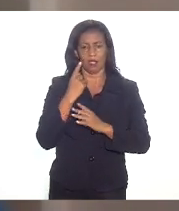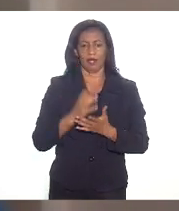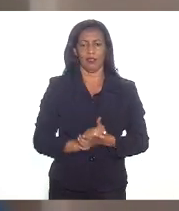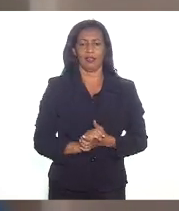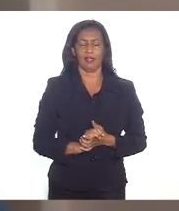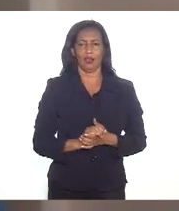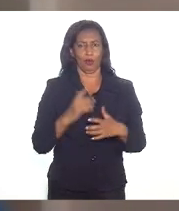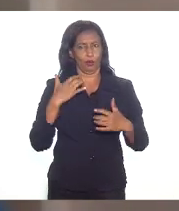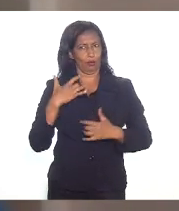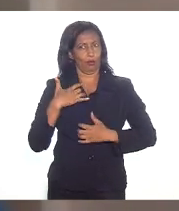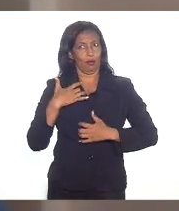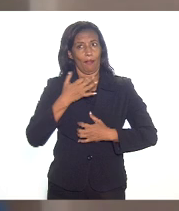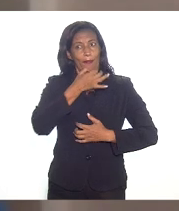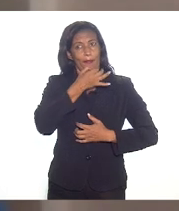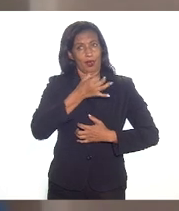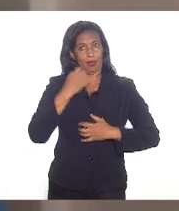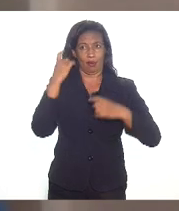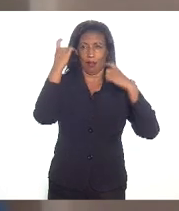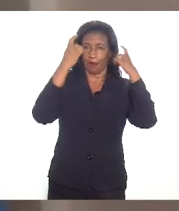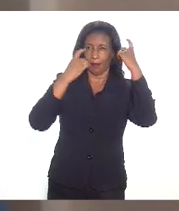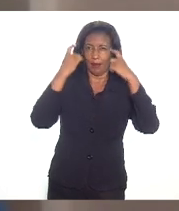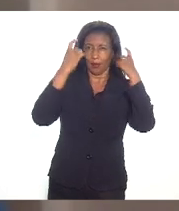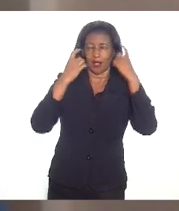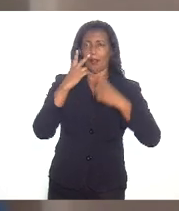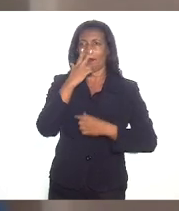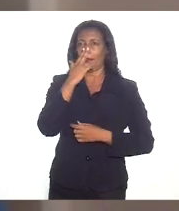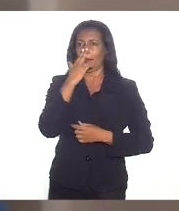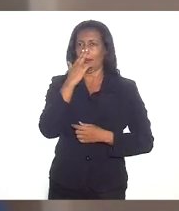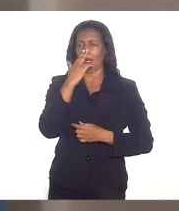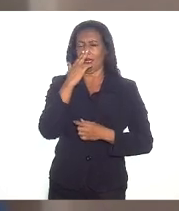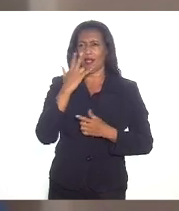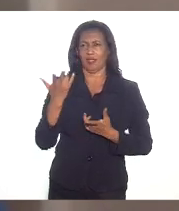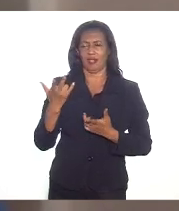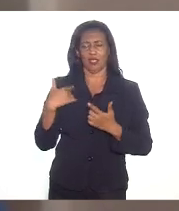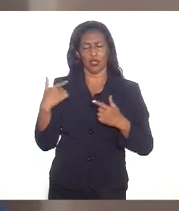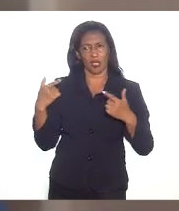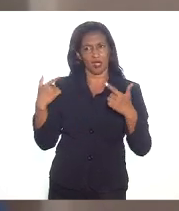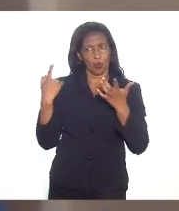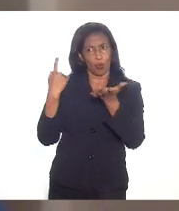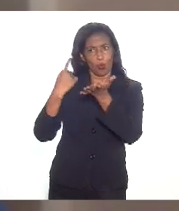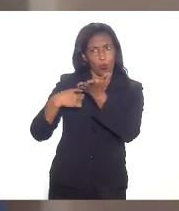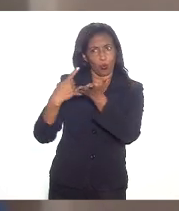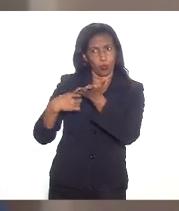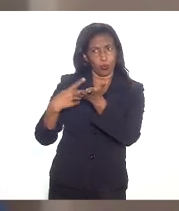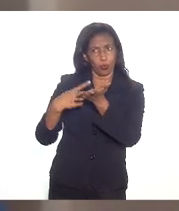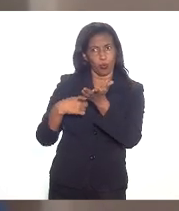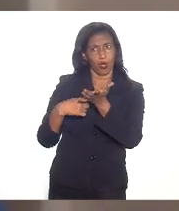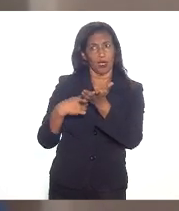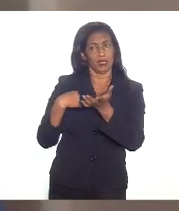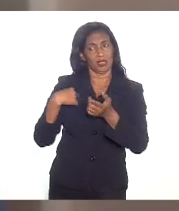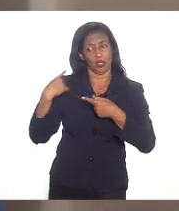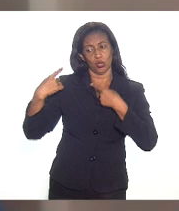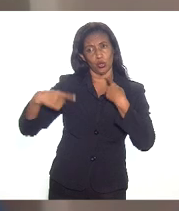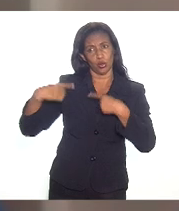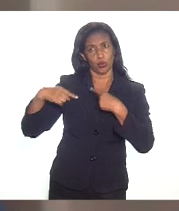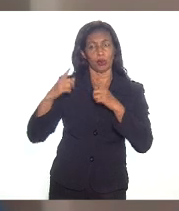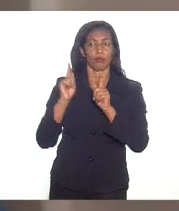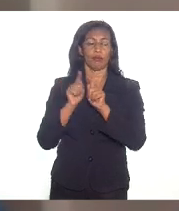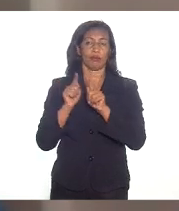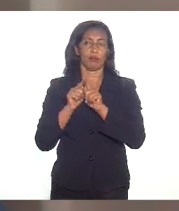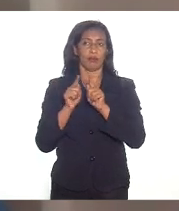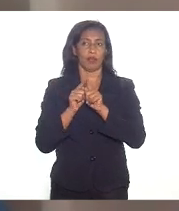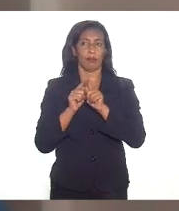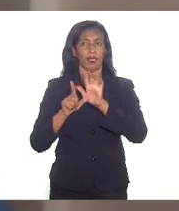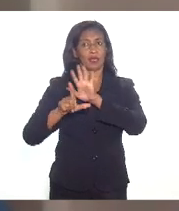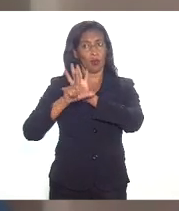uma maluquice. Isso eu acho que precisa estar no acordo, né? E aí tem uma discussão também que parece que tem uma